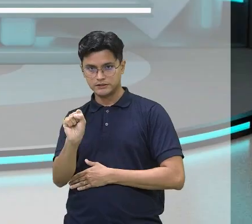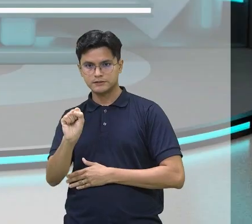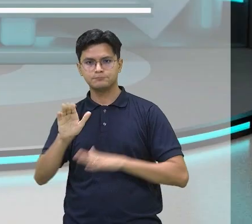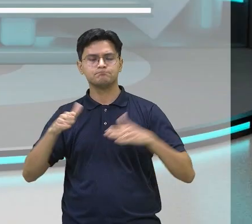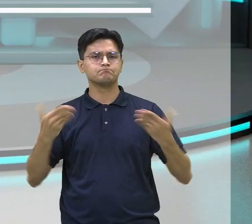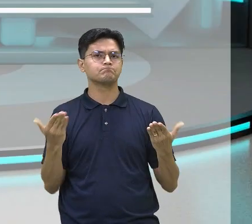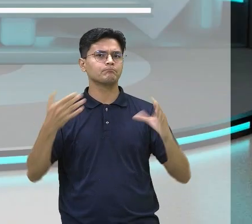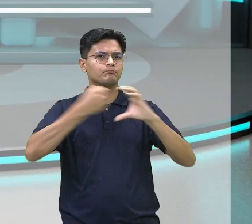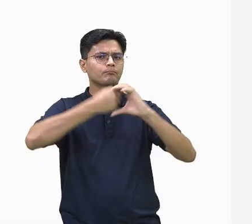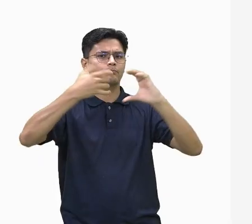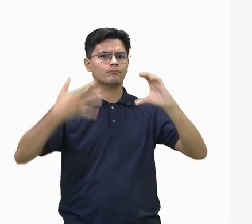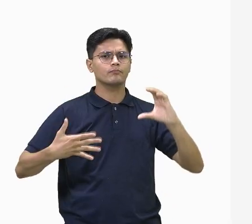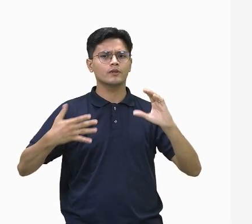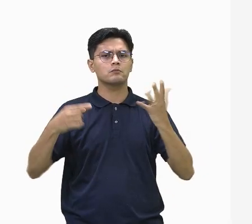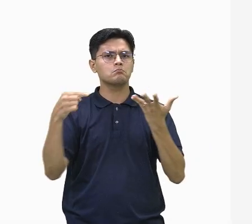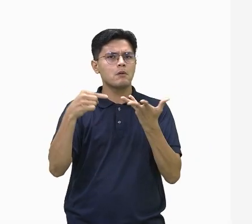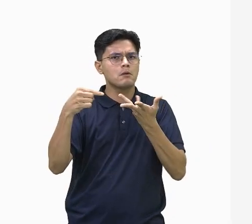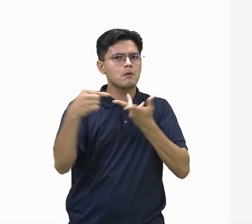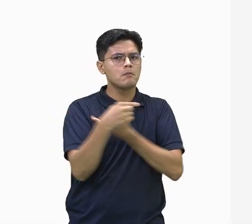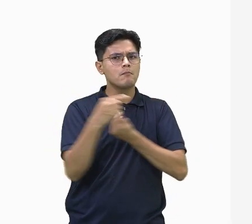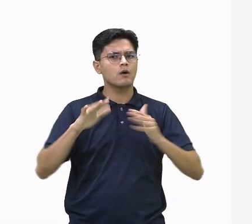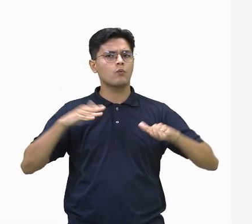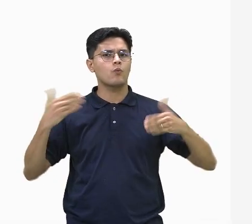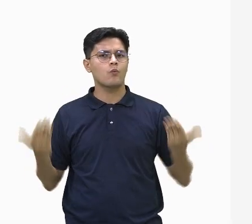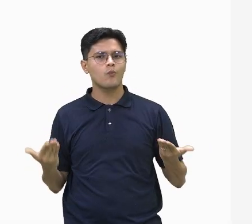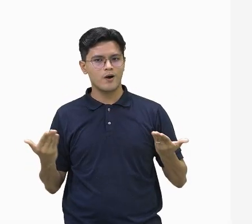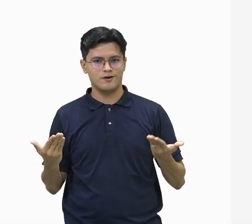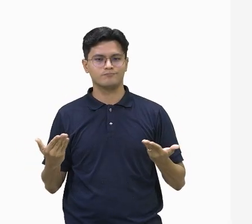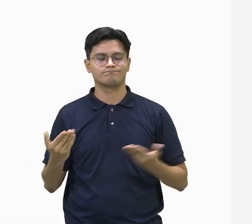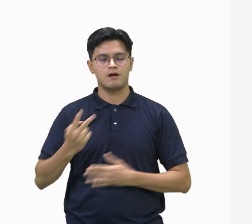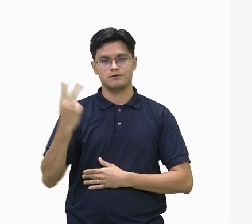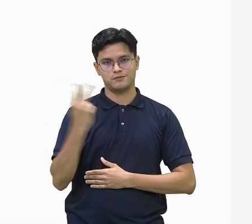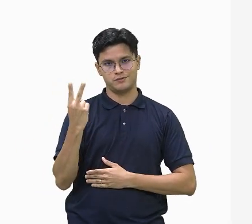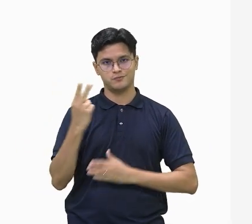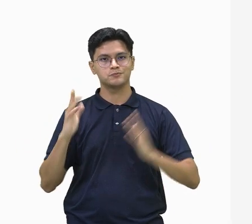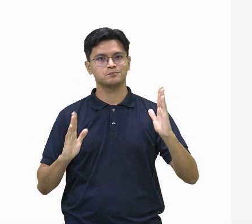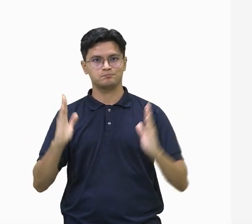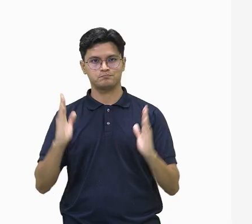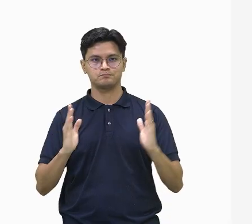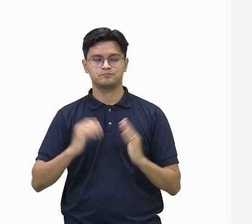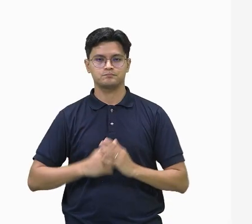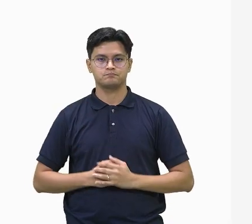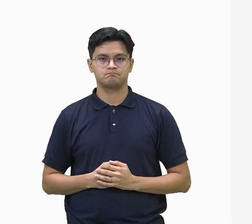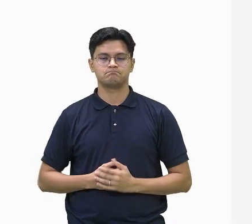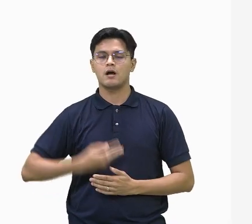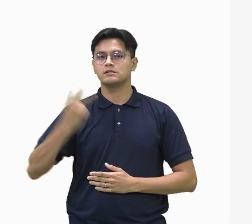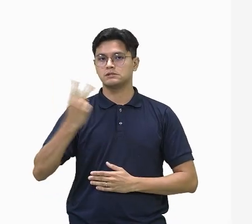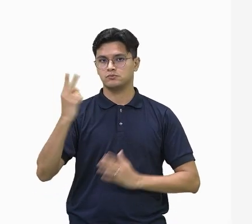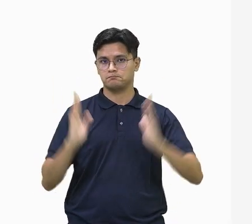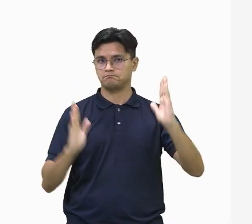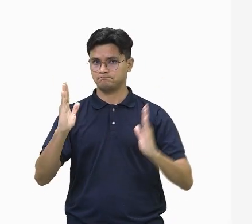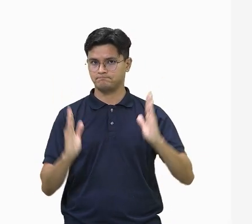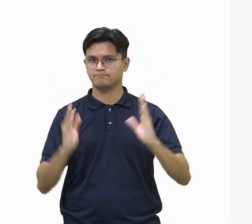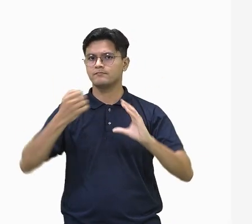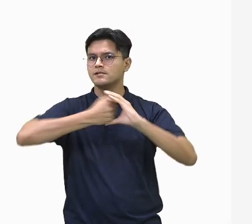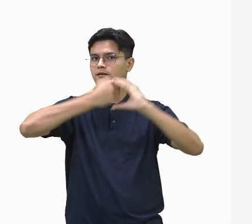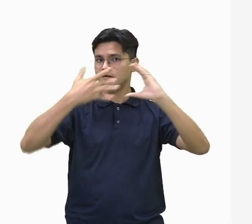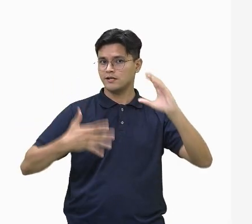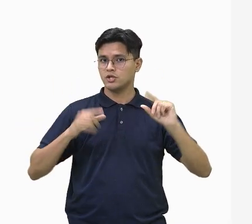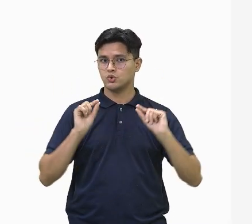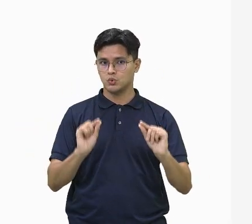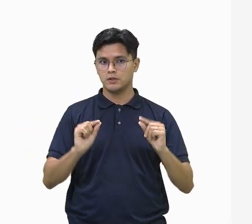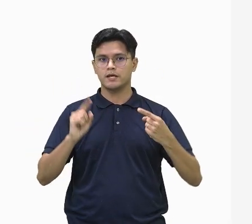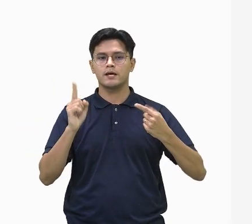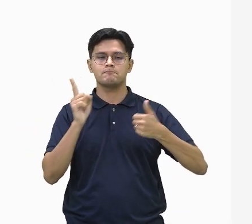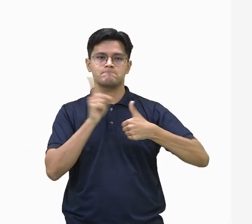as características desse movimento da segunda geração. Essa segunda geração, a característica dela é o que? O mal do século,